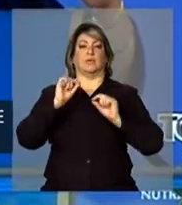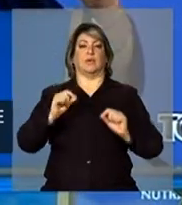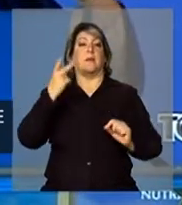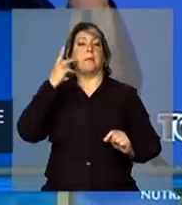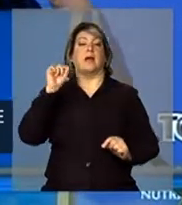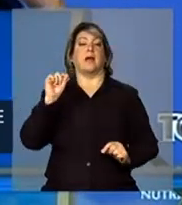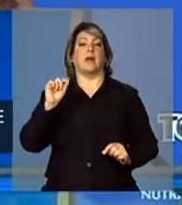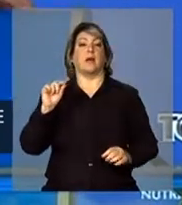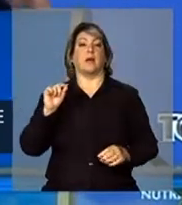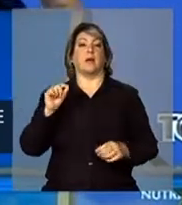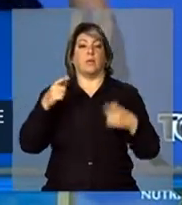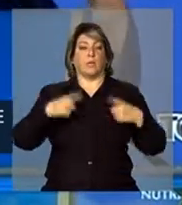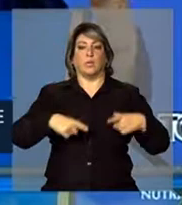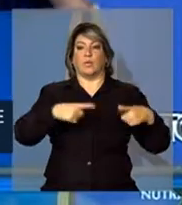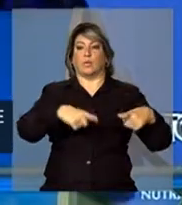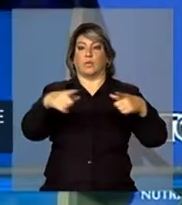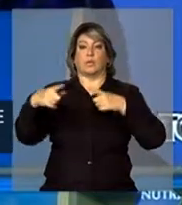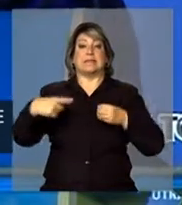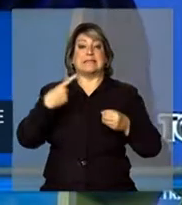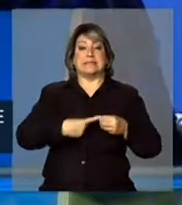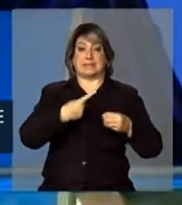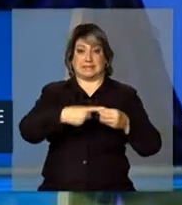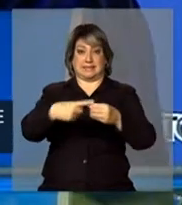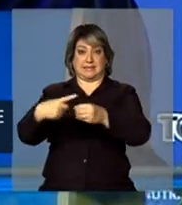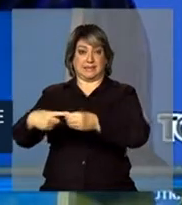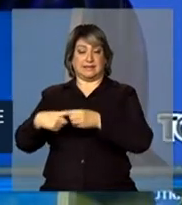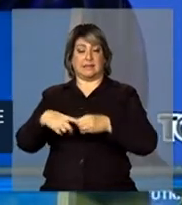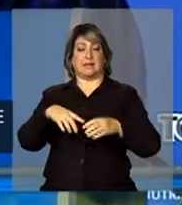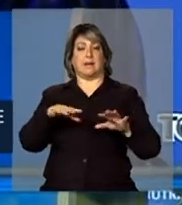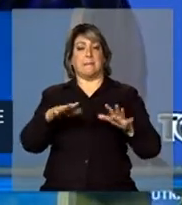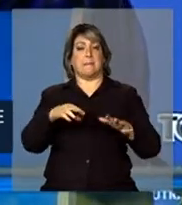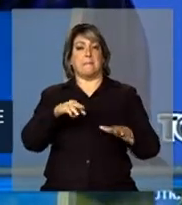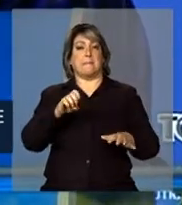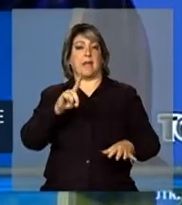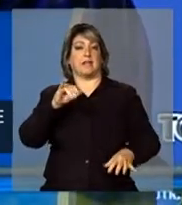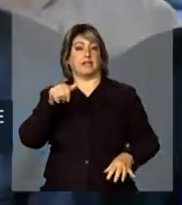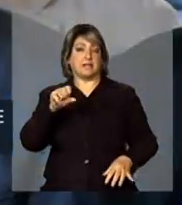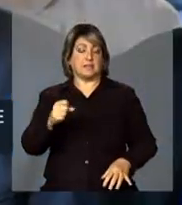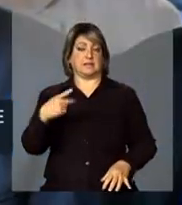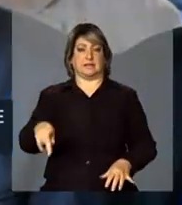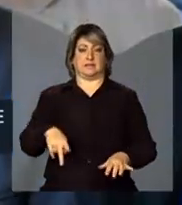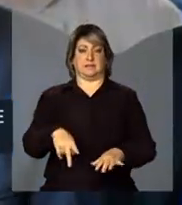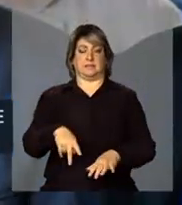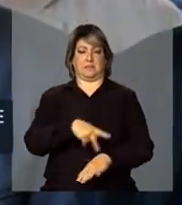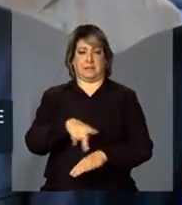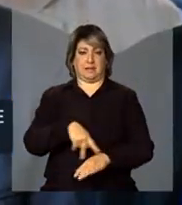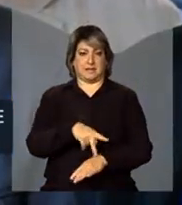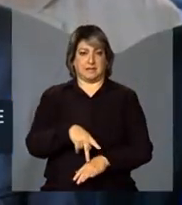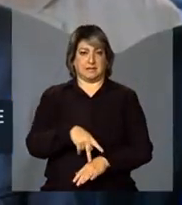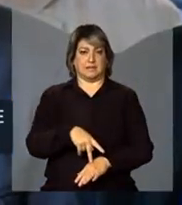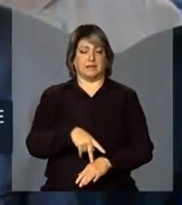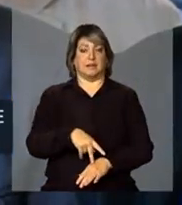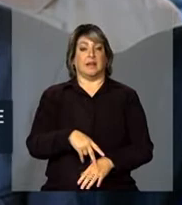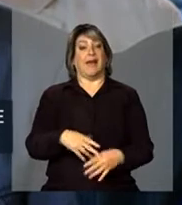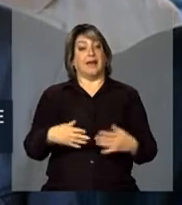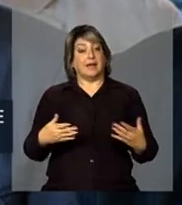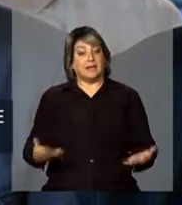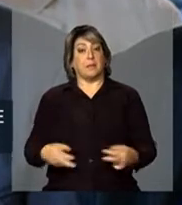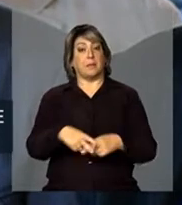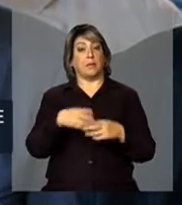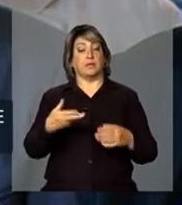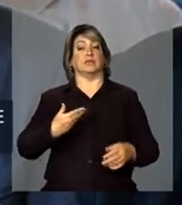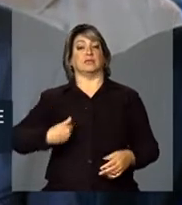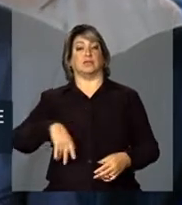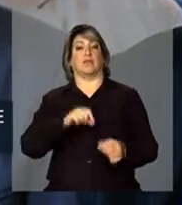os pontos, para as cidades médias do nosso Brasil afora. Daí porque nós criamos